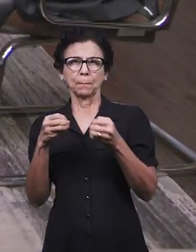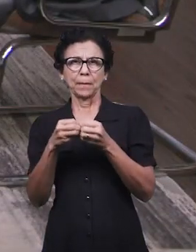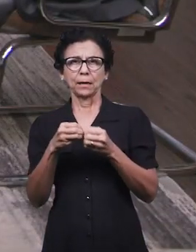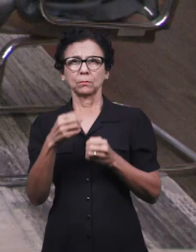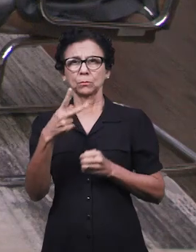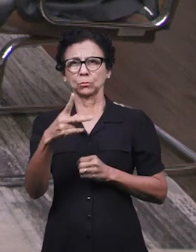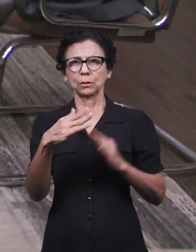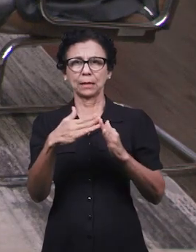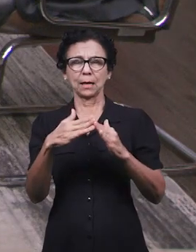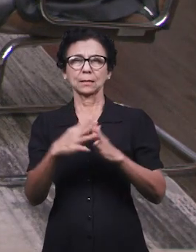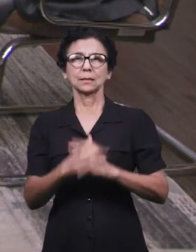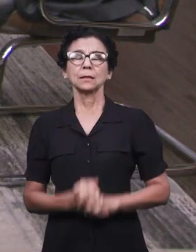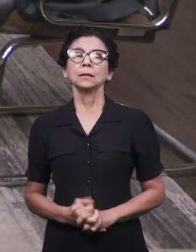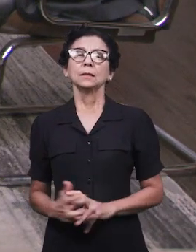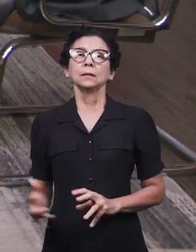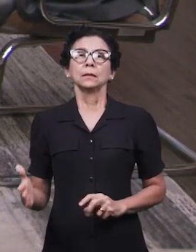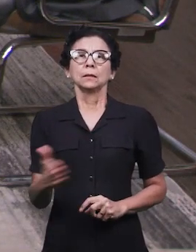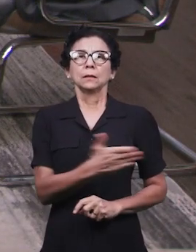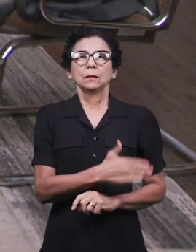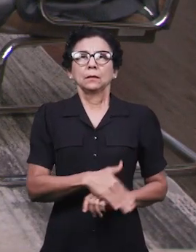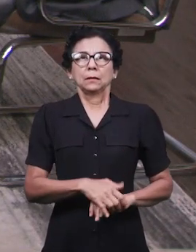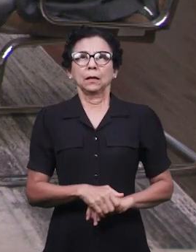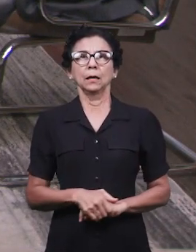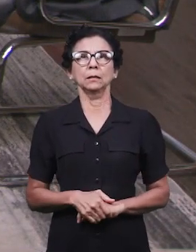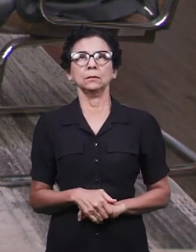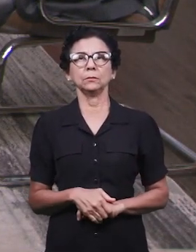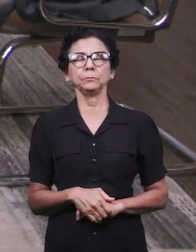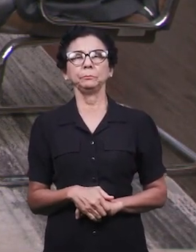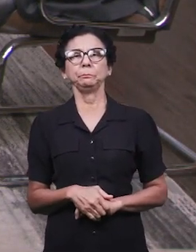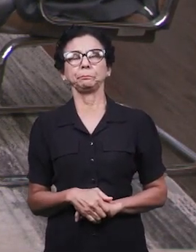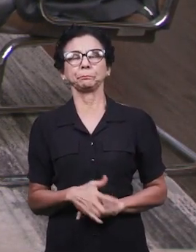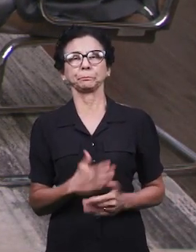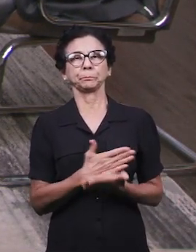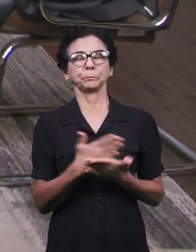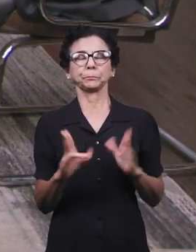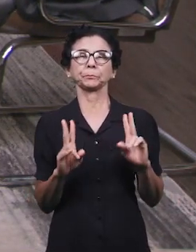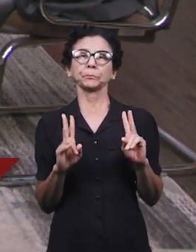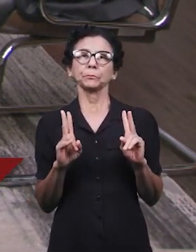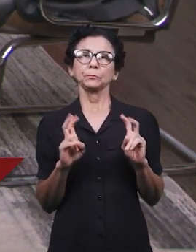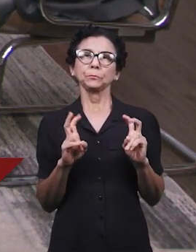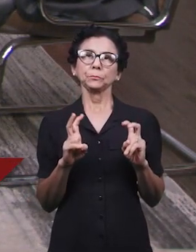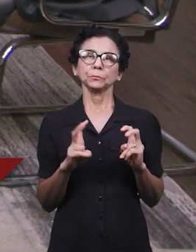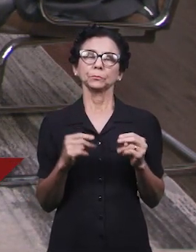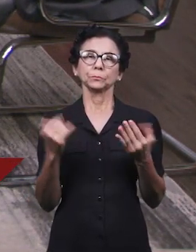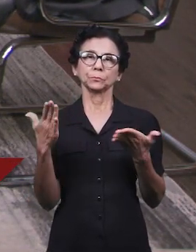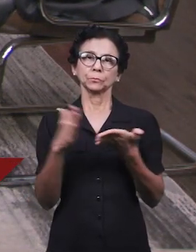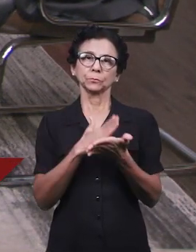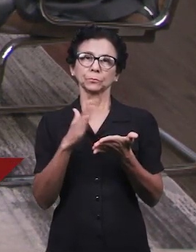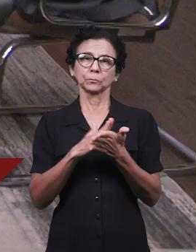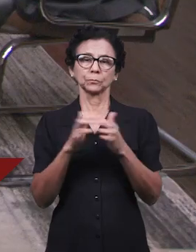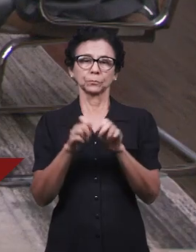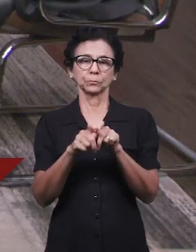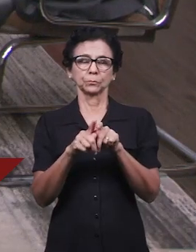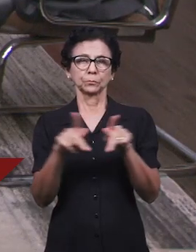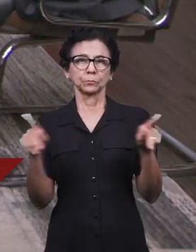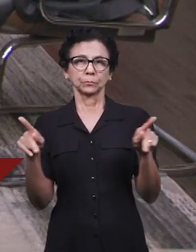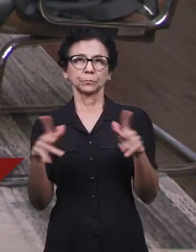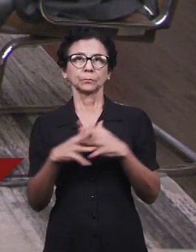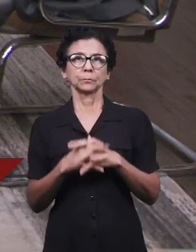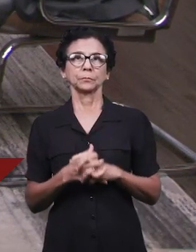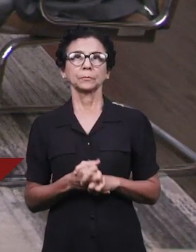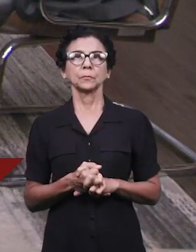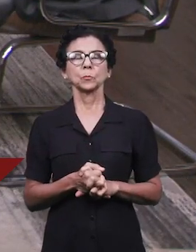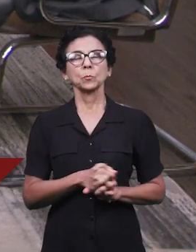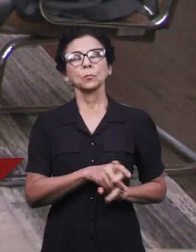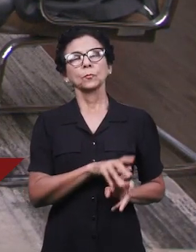vamos então ao nosso assunto de hoje. Como temos falado, o livro do Apocalipse, tá certo?